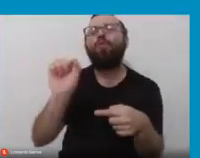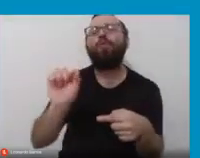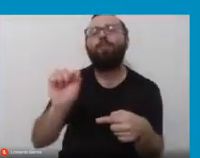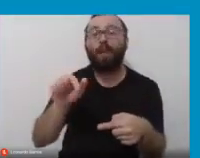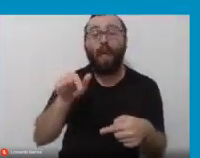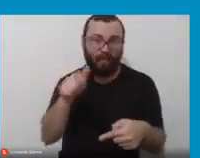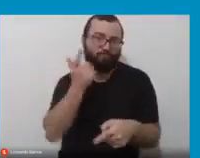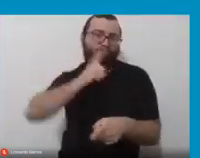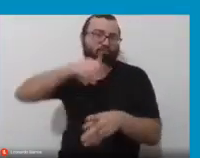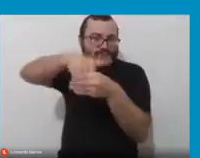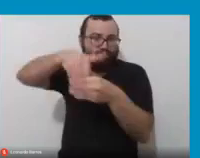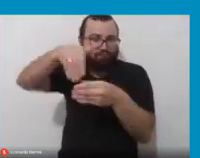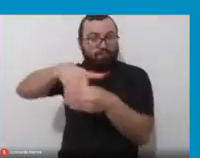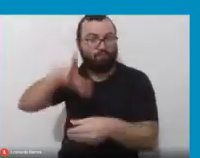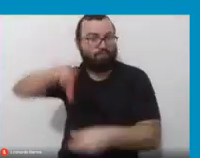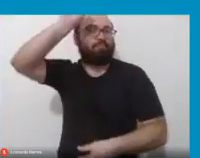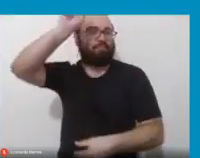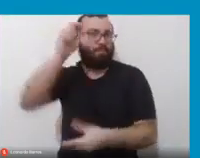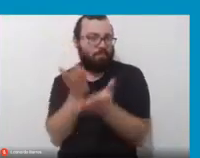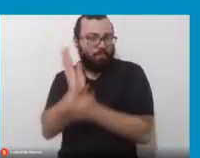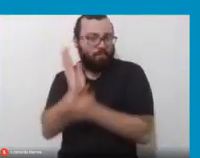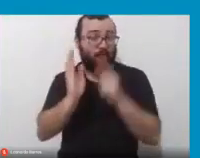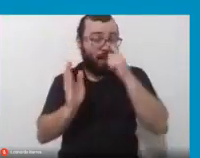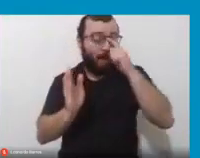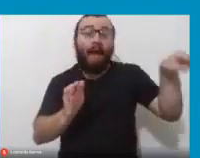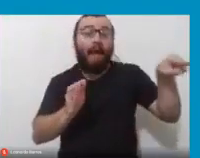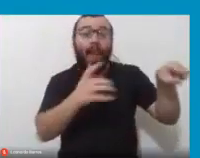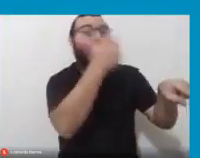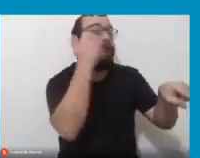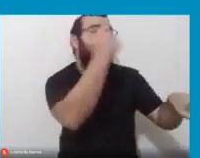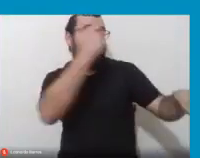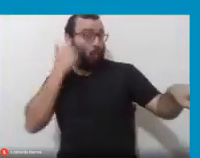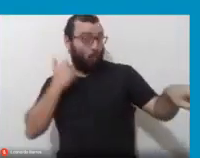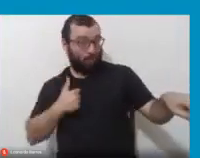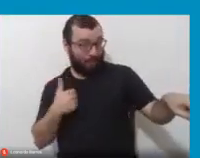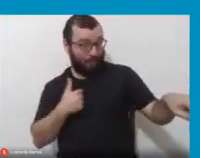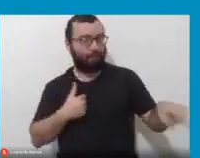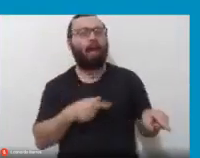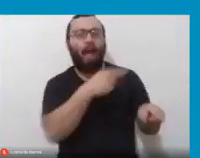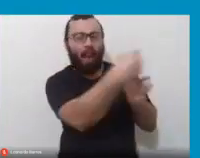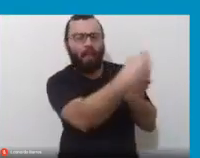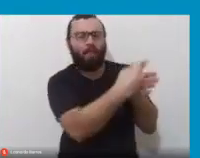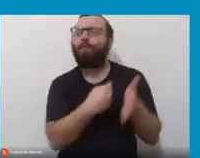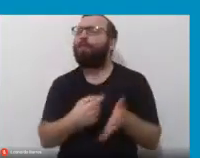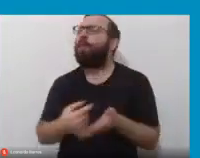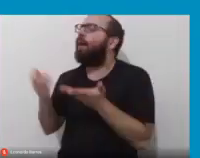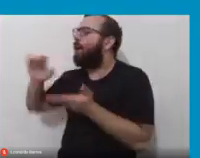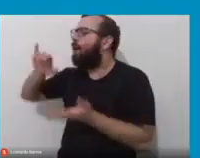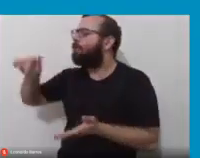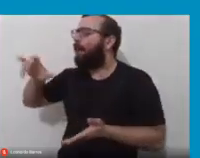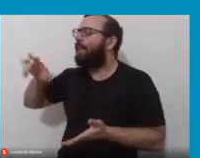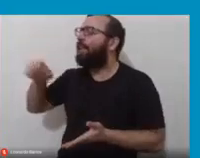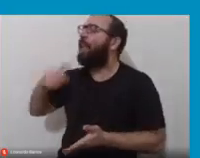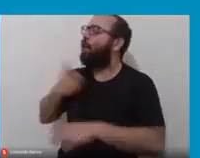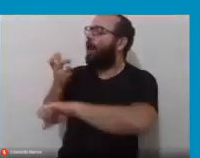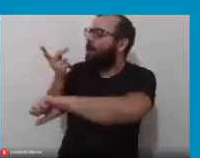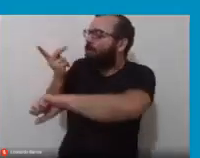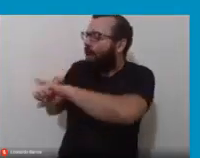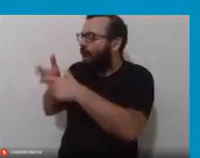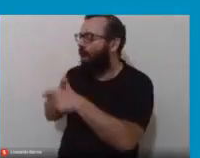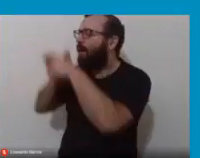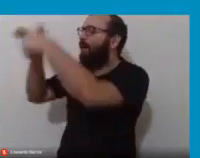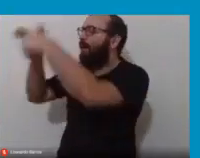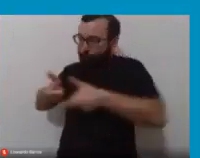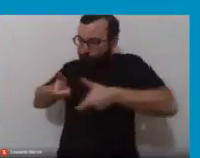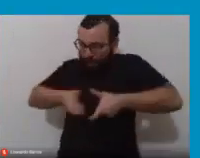eleita, ela me ligou, a Marielle ligou para mim e falou: Jaqueline, eu quero te dar a medalha Chiquinha Gonzaga, no dia